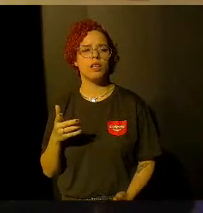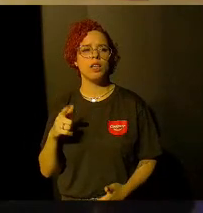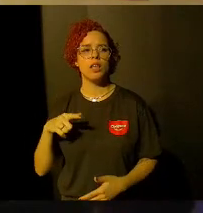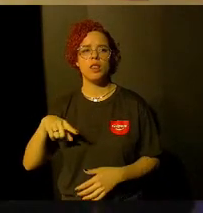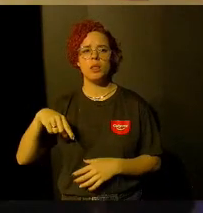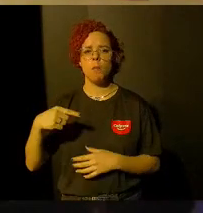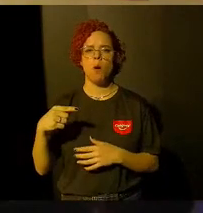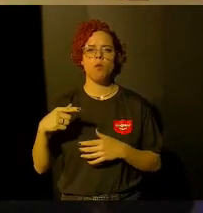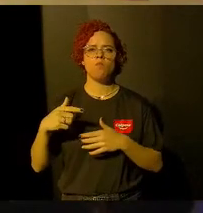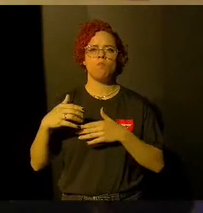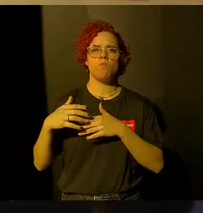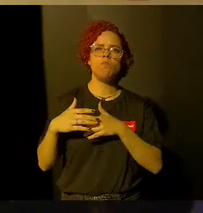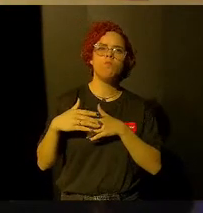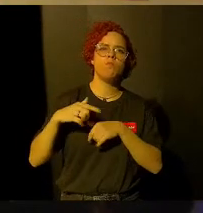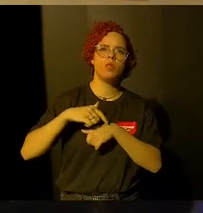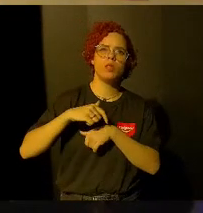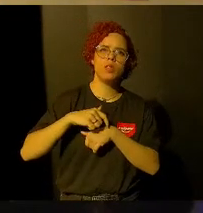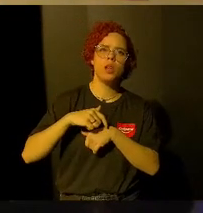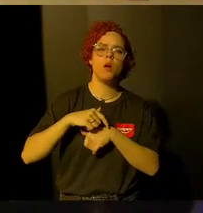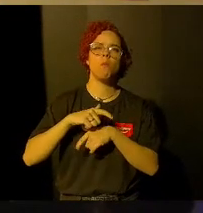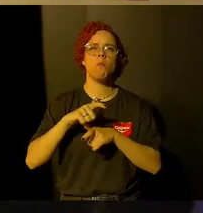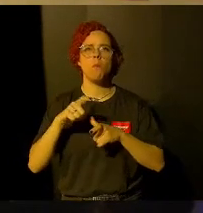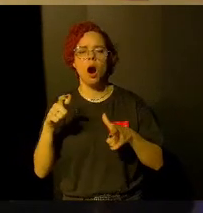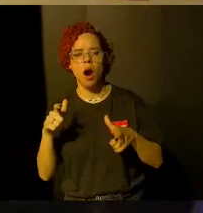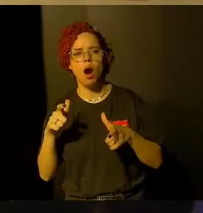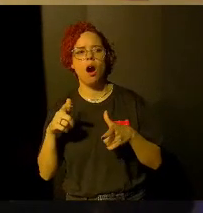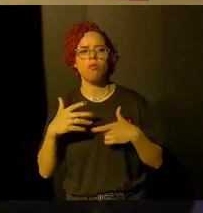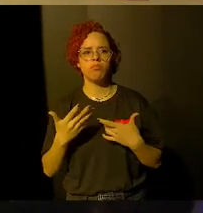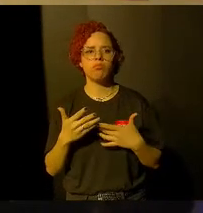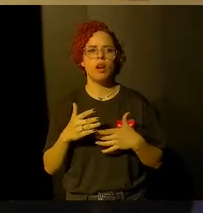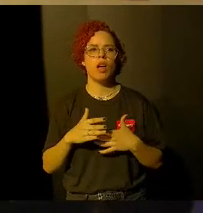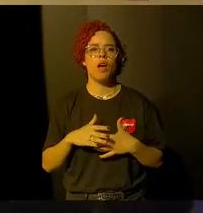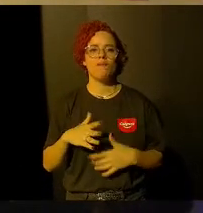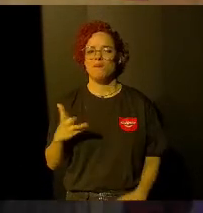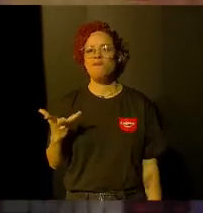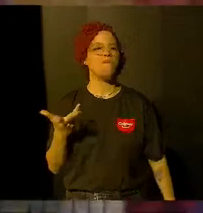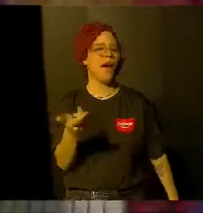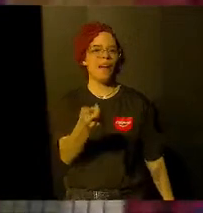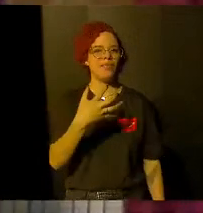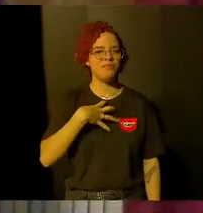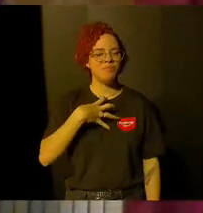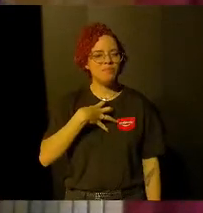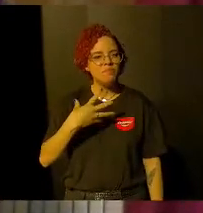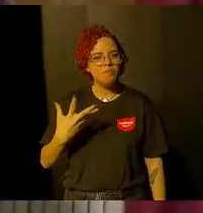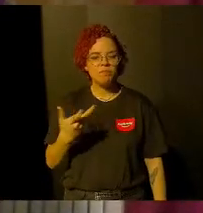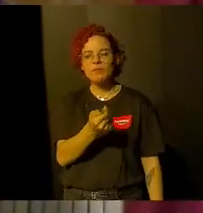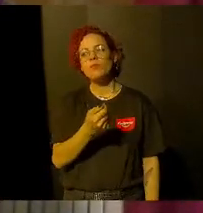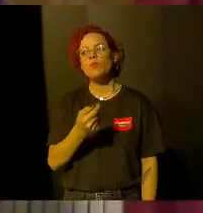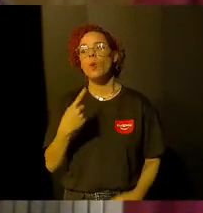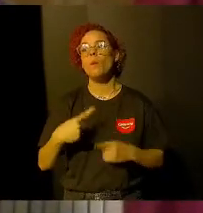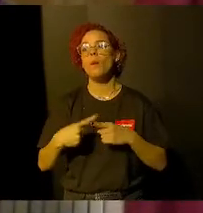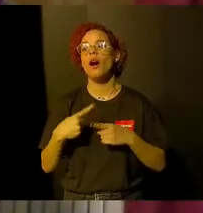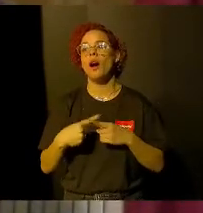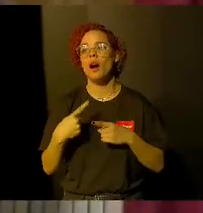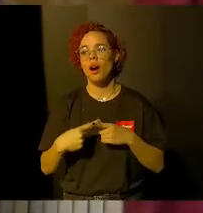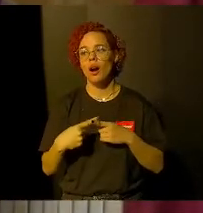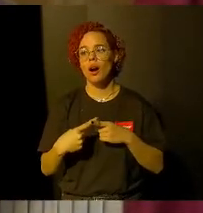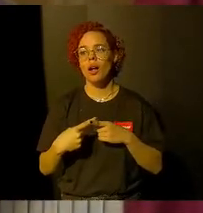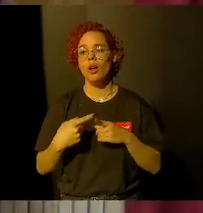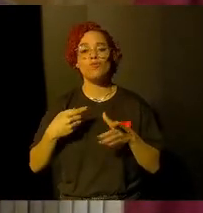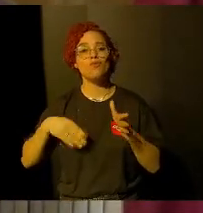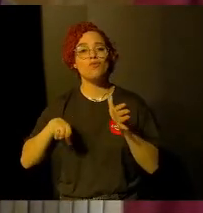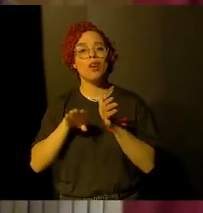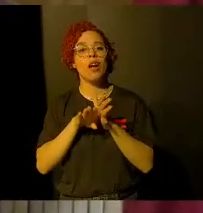alongada no Quênia com retorno Etiópia e foi maravilhoso porque eu cheguei